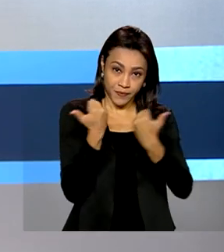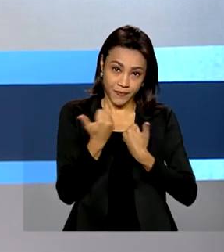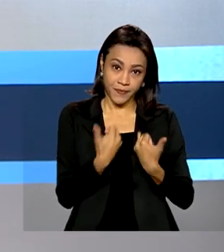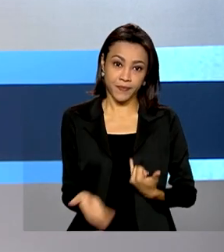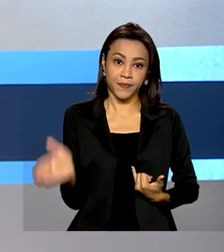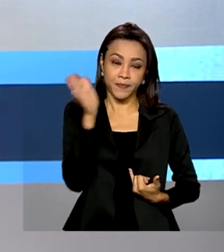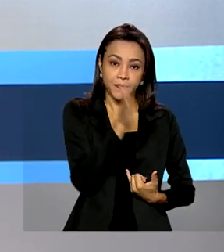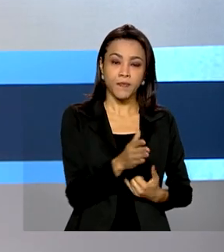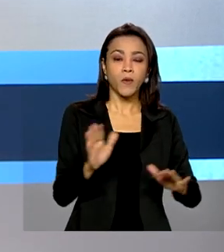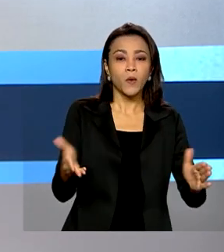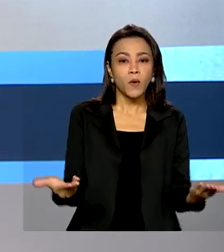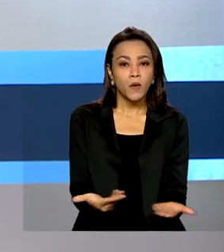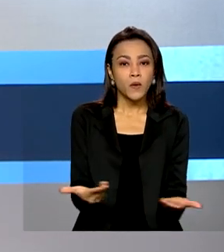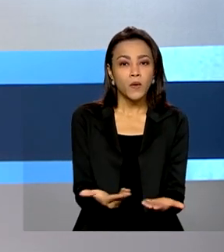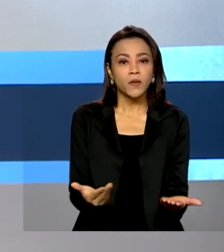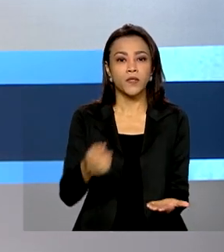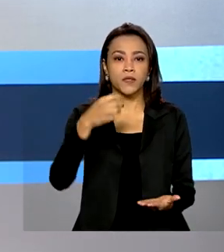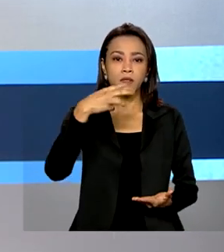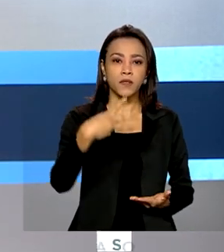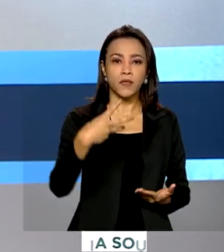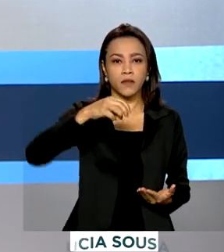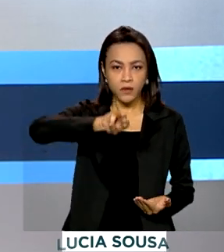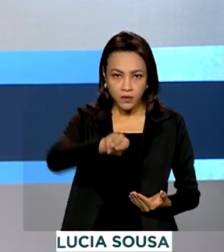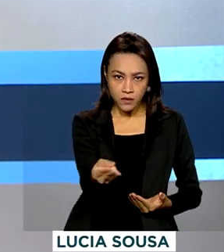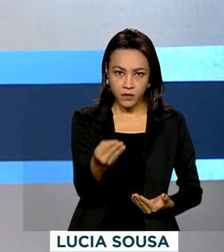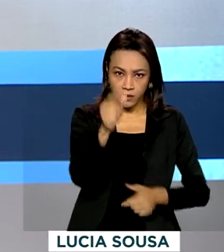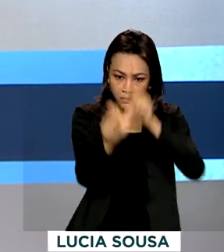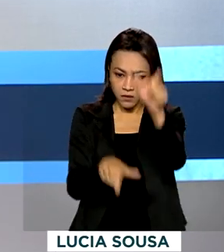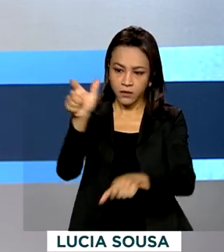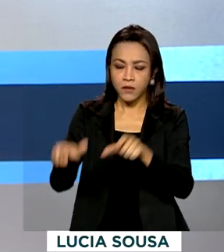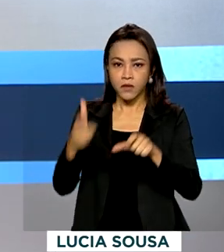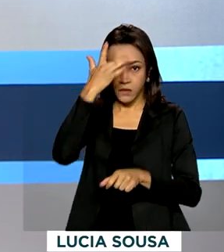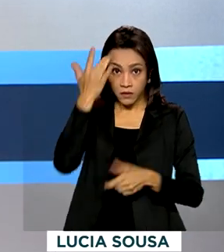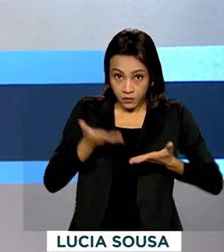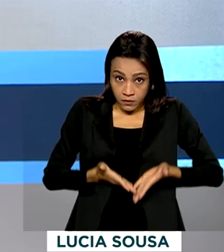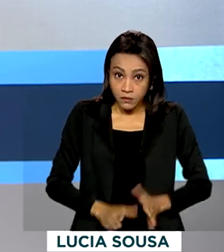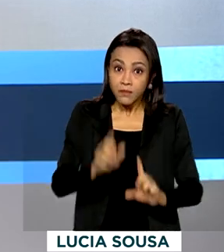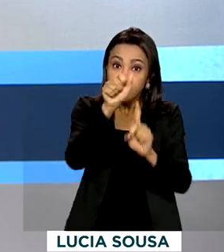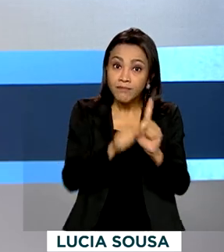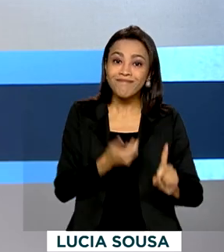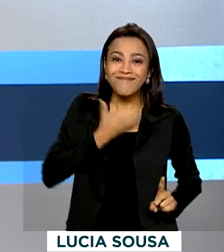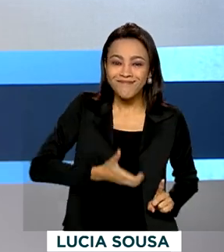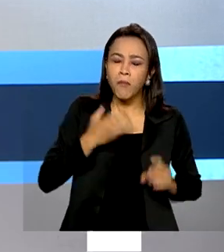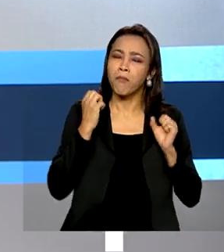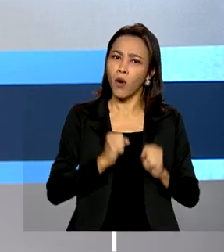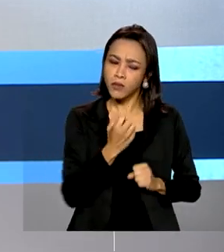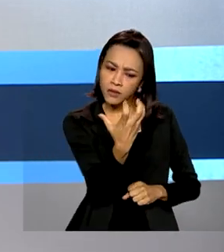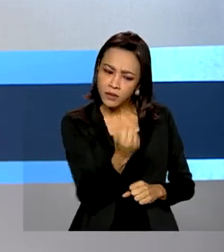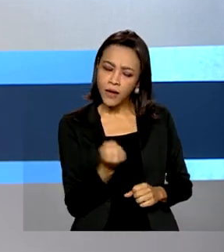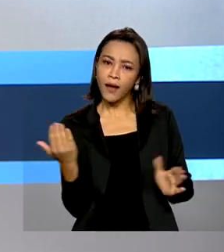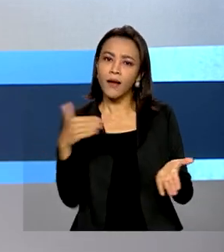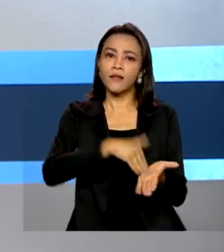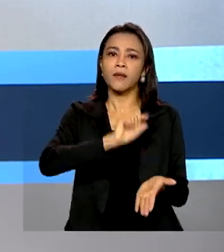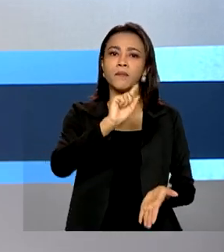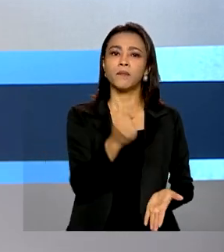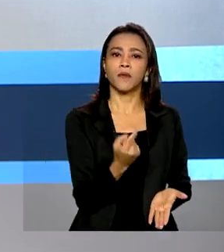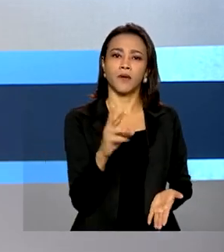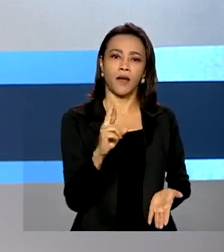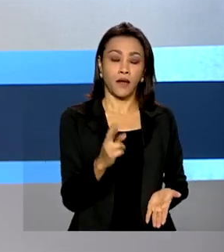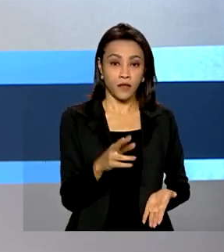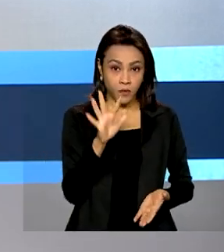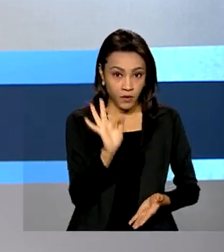E aí olha a partir de hoje é cerca de 3 milhões de trabalhadores nascidos em dezembro podem sacar até r$ 1000 do